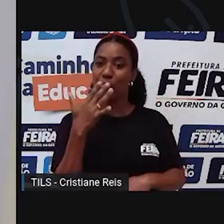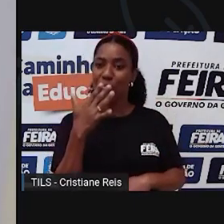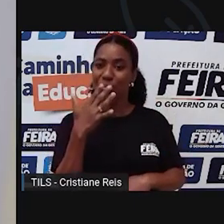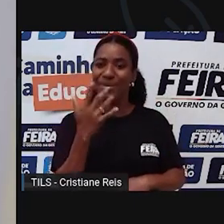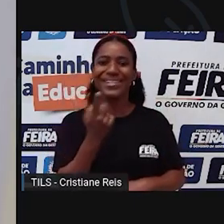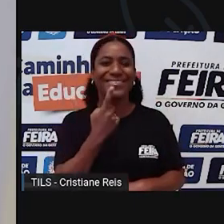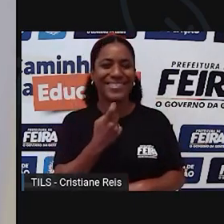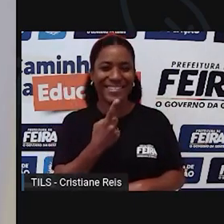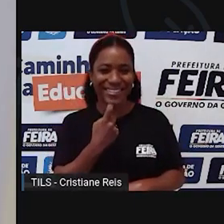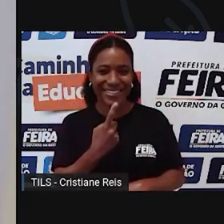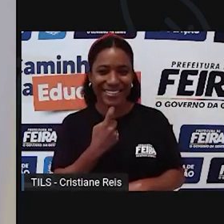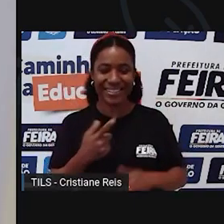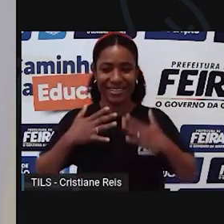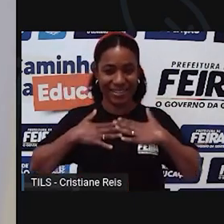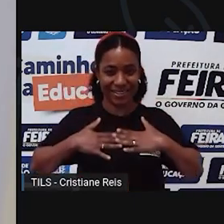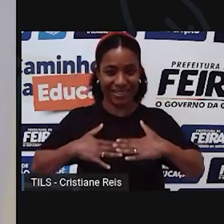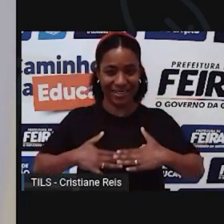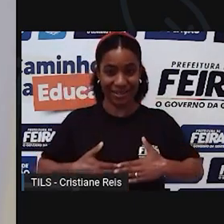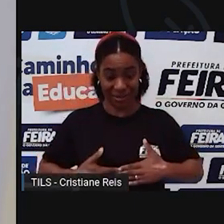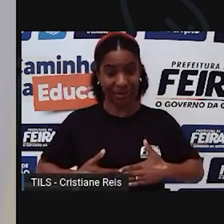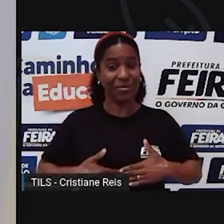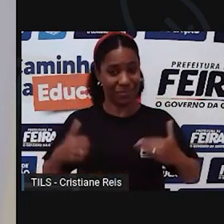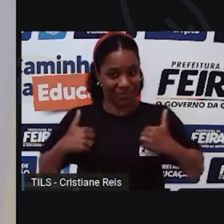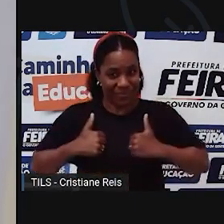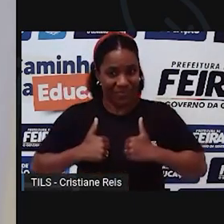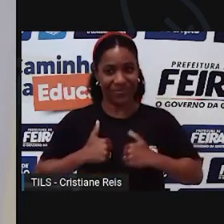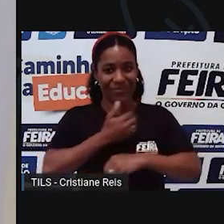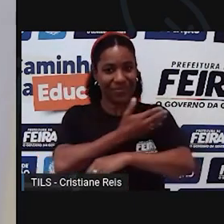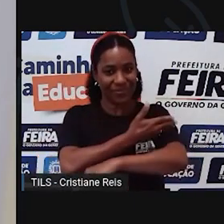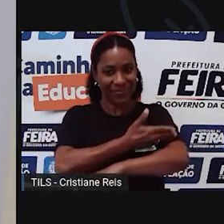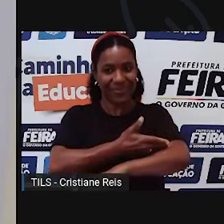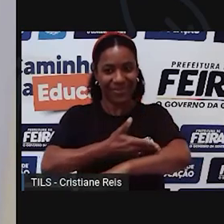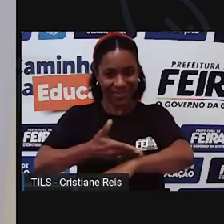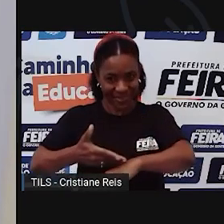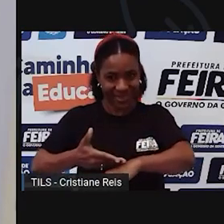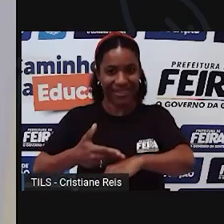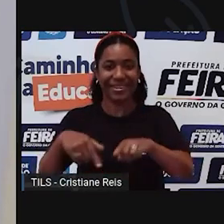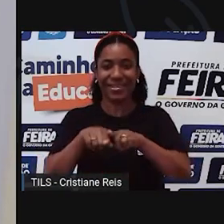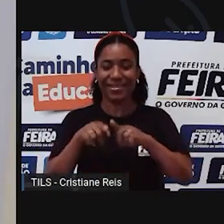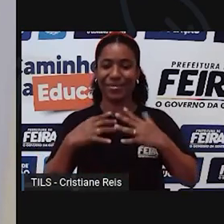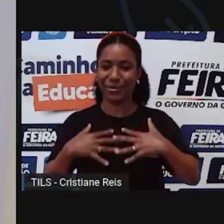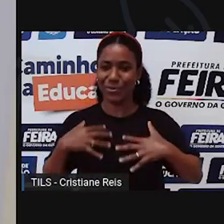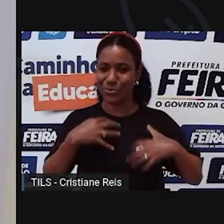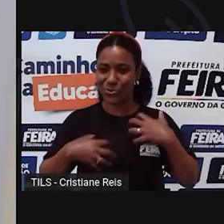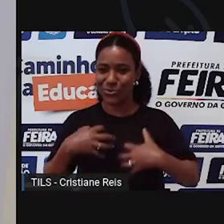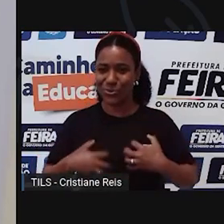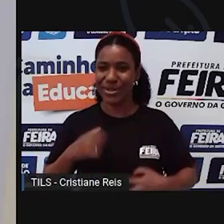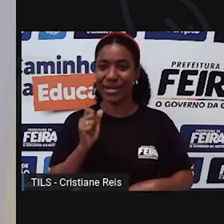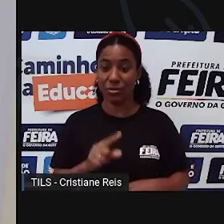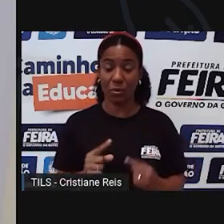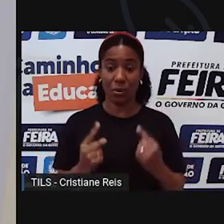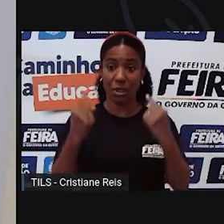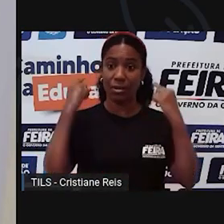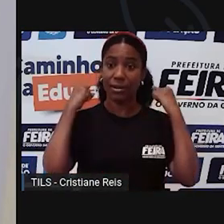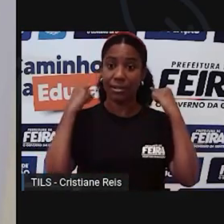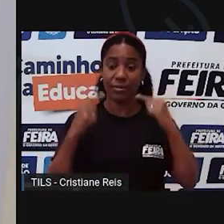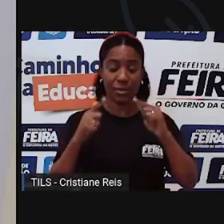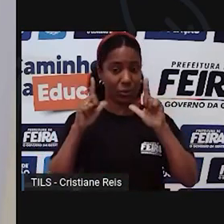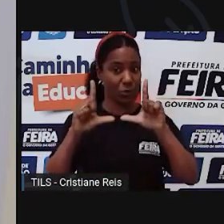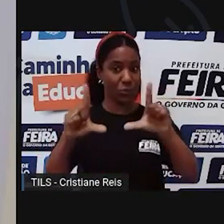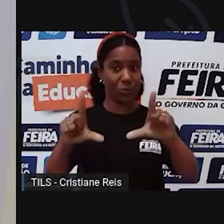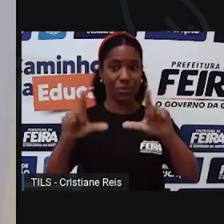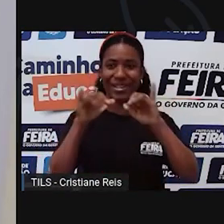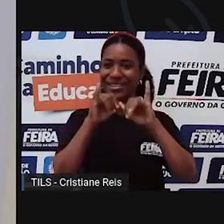jaleco branco, uma blusa azul estampadinha de branco. Atrás de mim, né, tem o logo da Prefeitura de Feira de Santana,